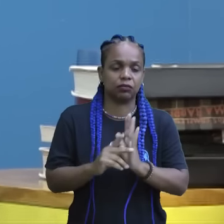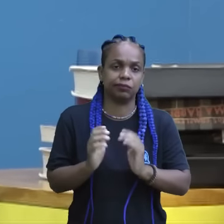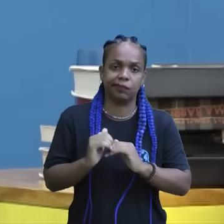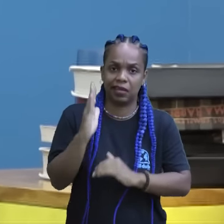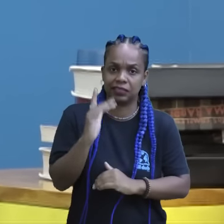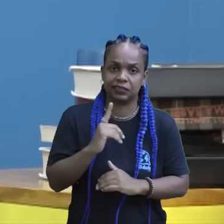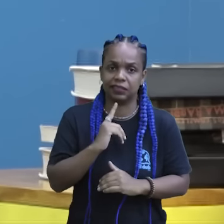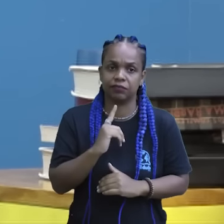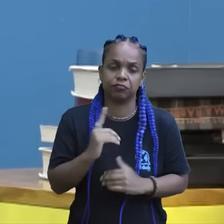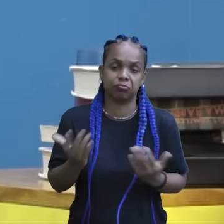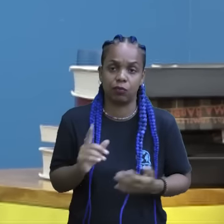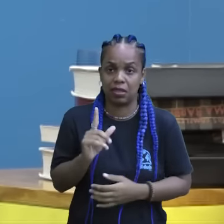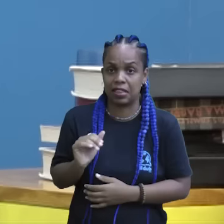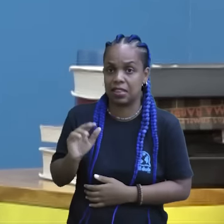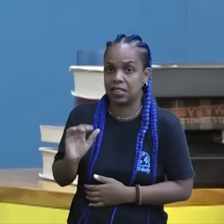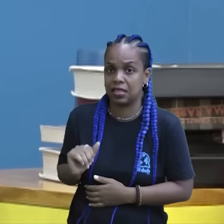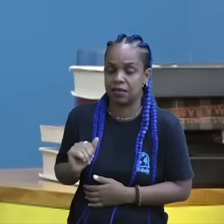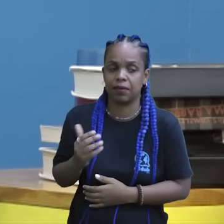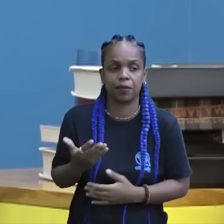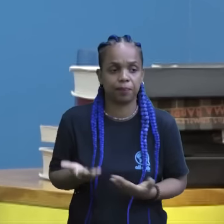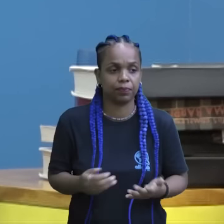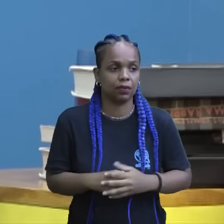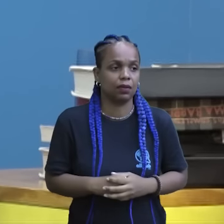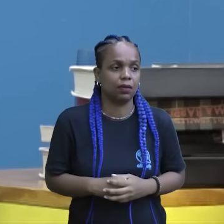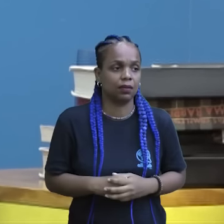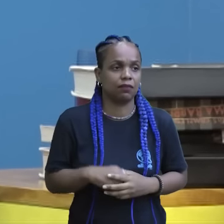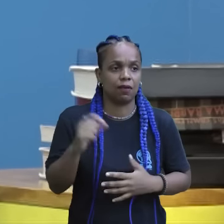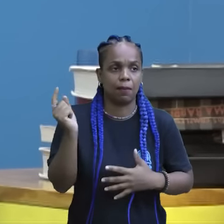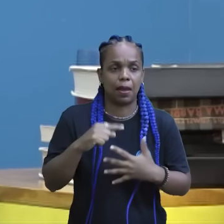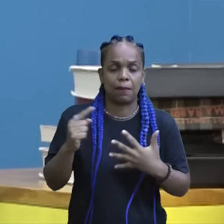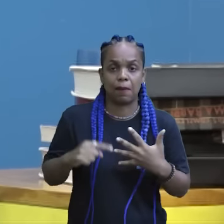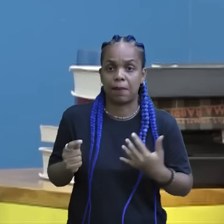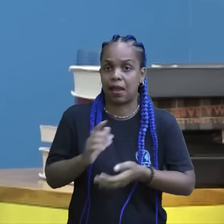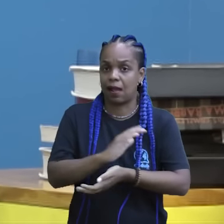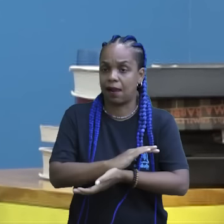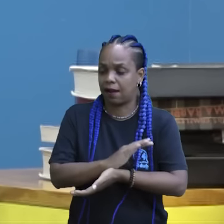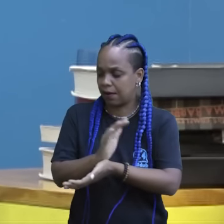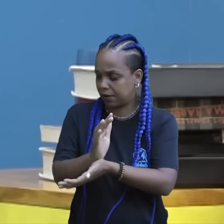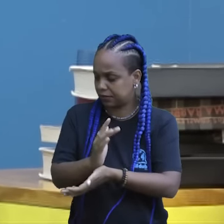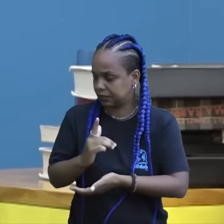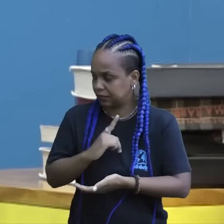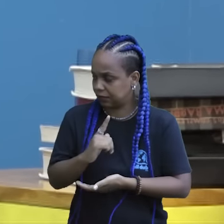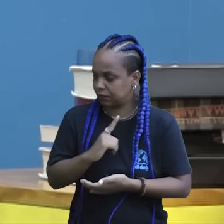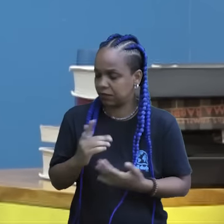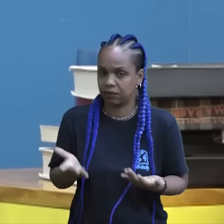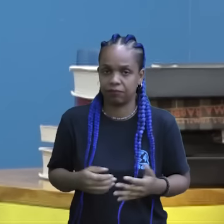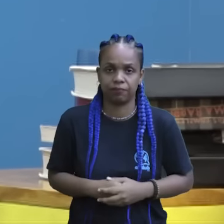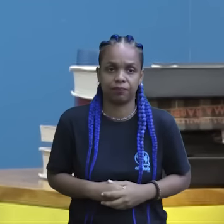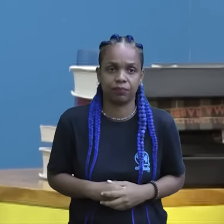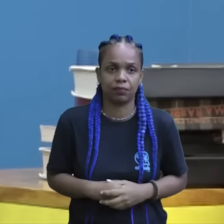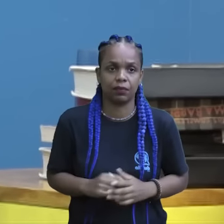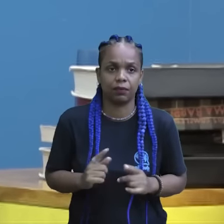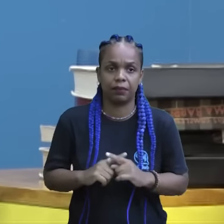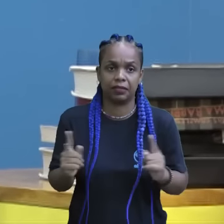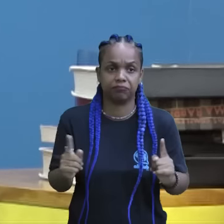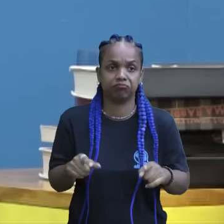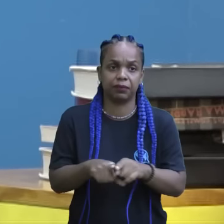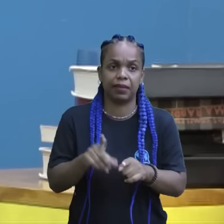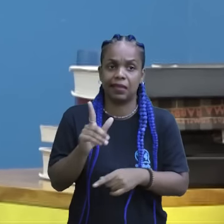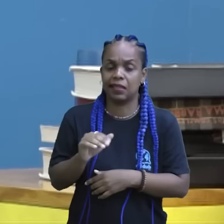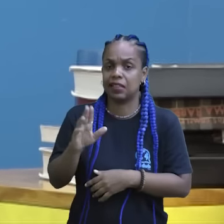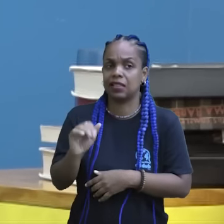é incontornável. Mas há o Lima também da questão das mulheres, que é fundamental. Se vocês pensarem em Clara